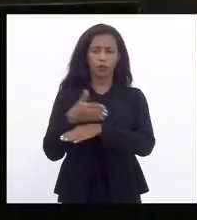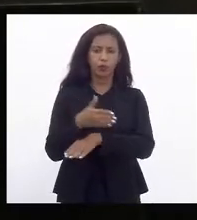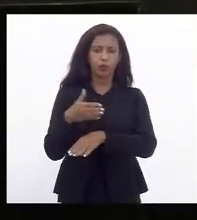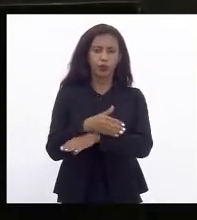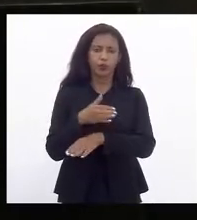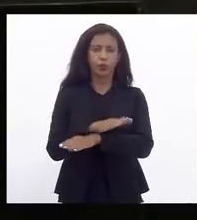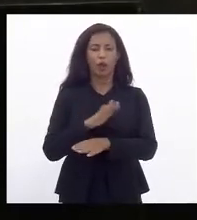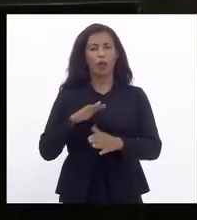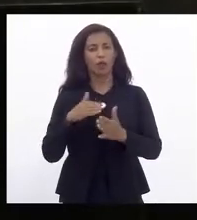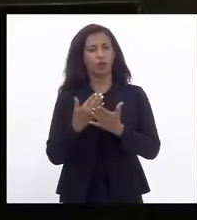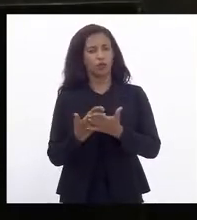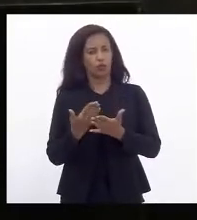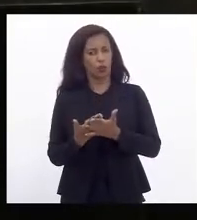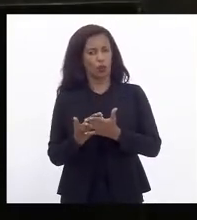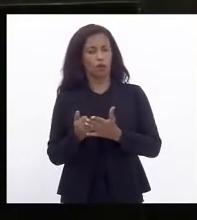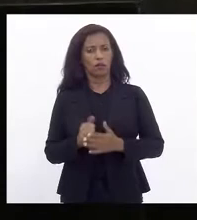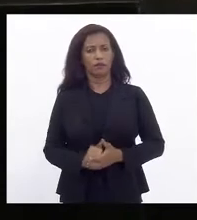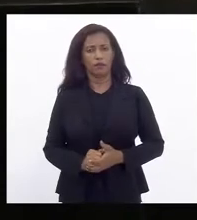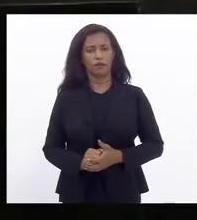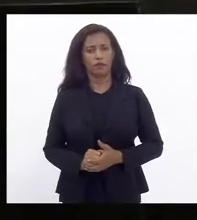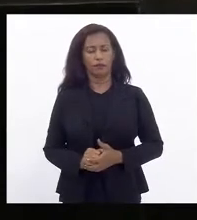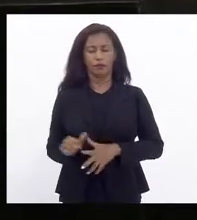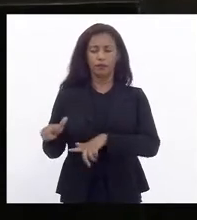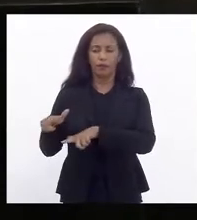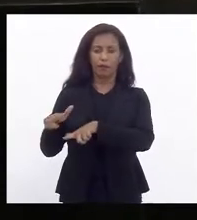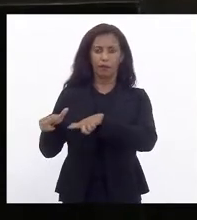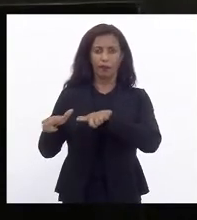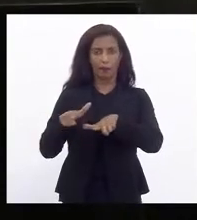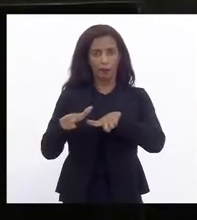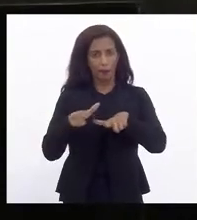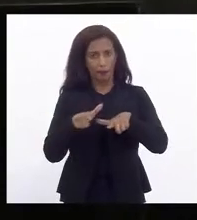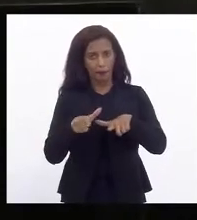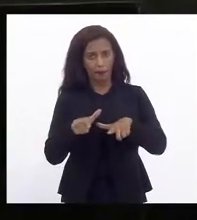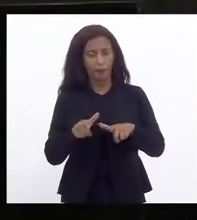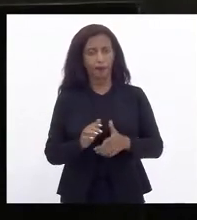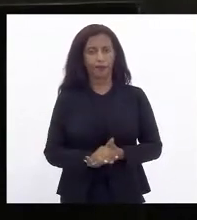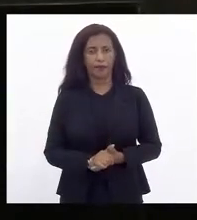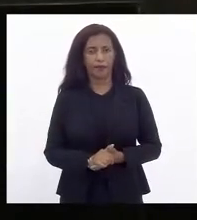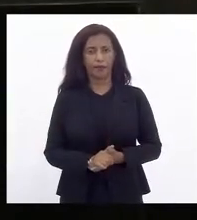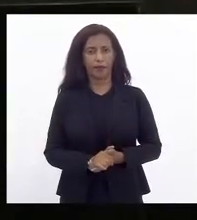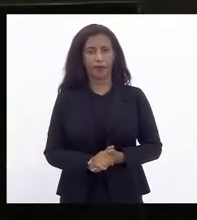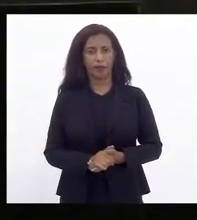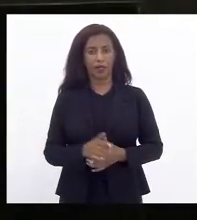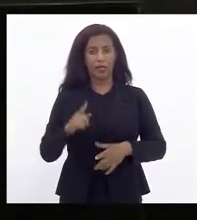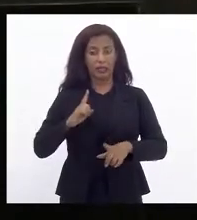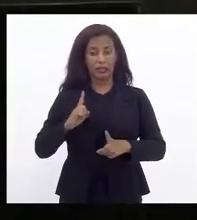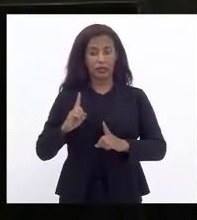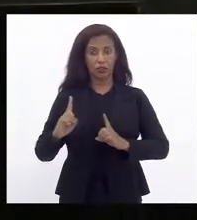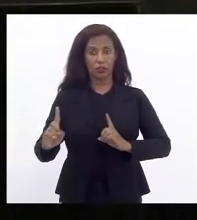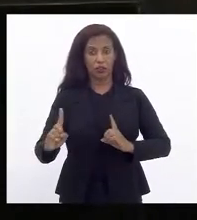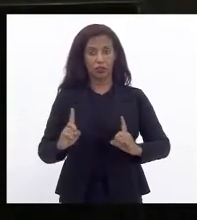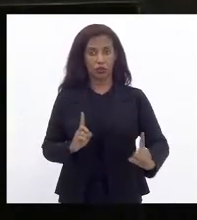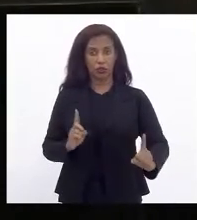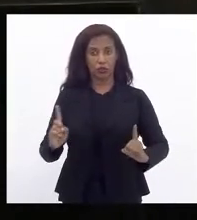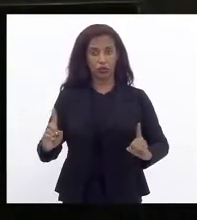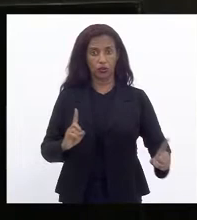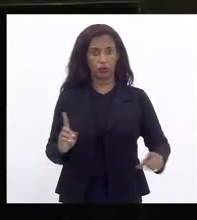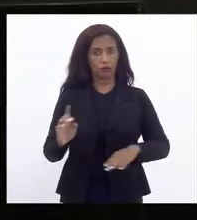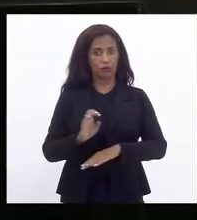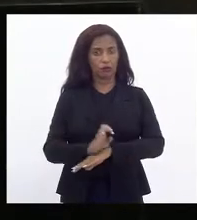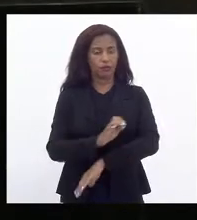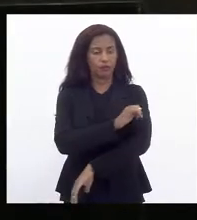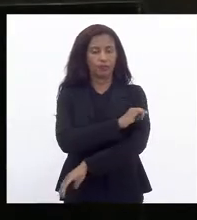escolas, condição de trabalhar e se deslocar no estado do Rio de